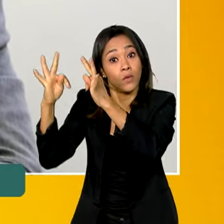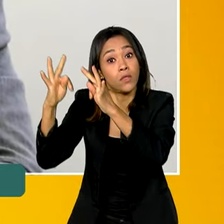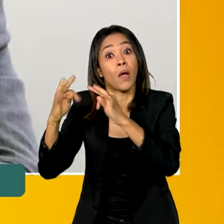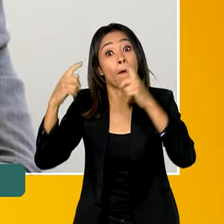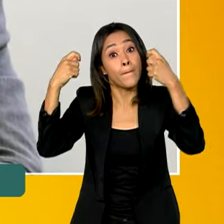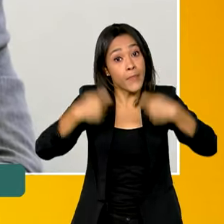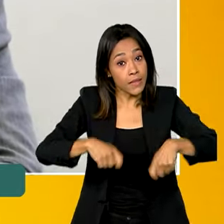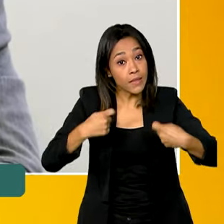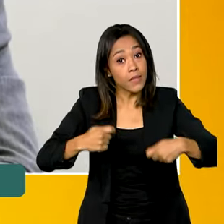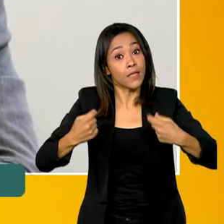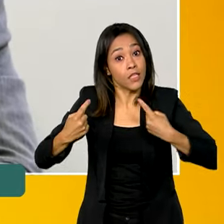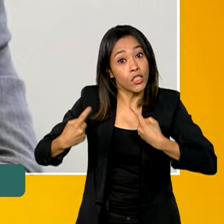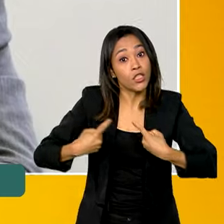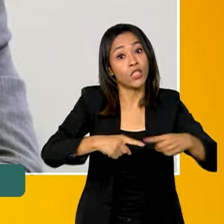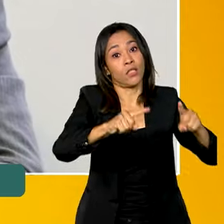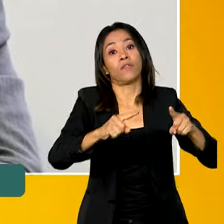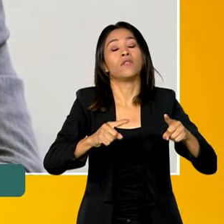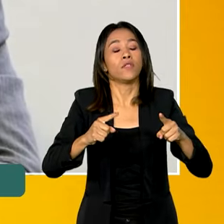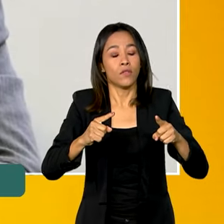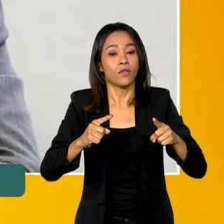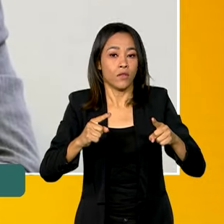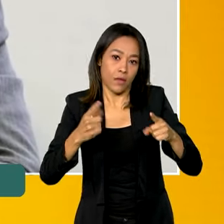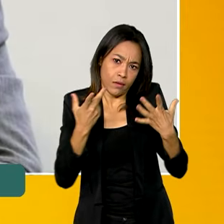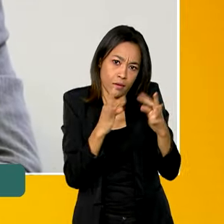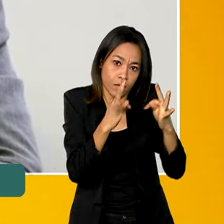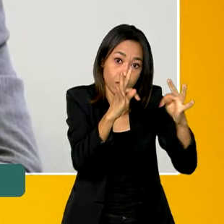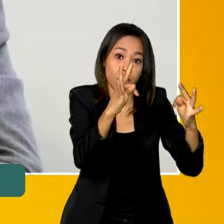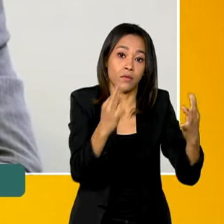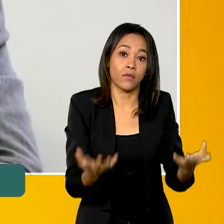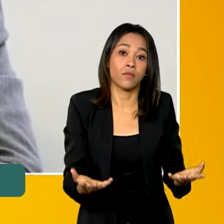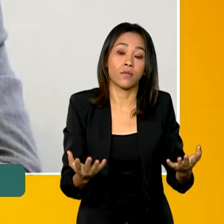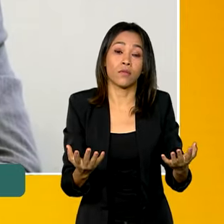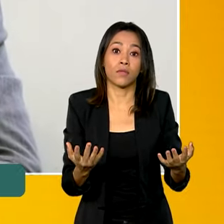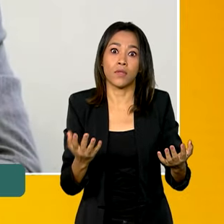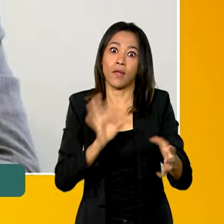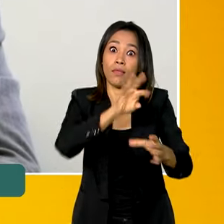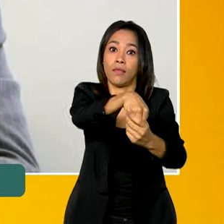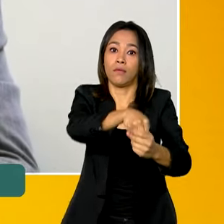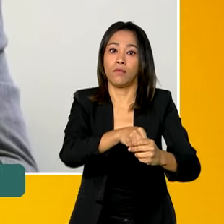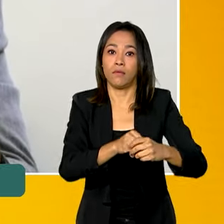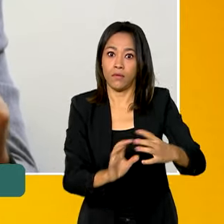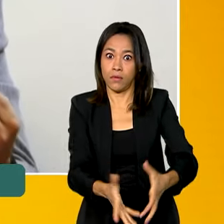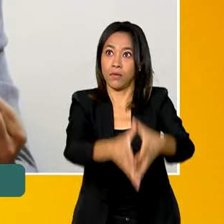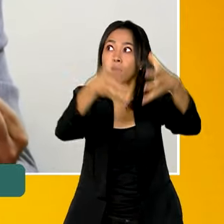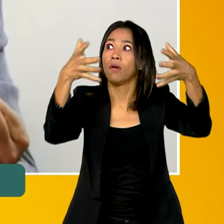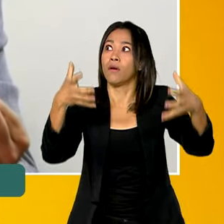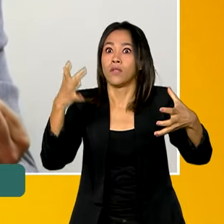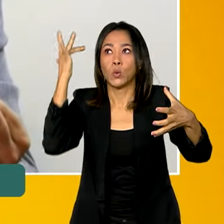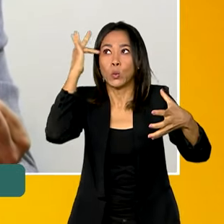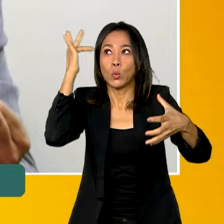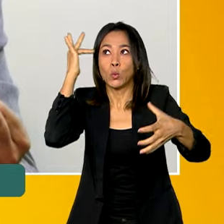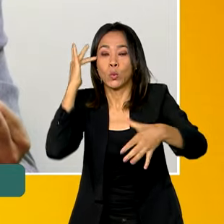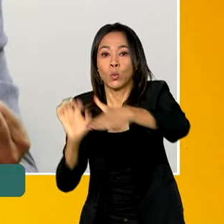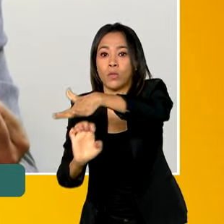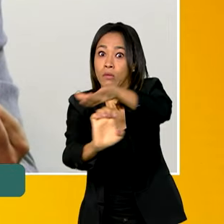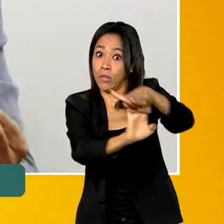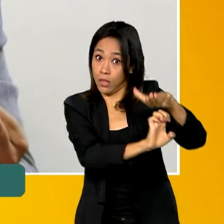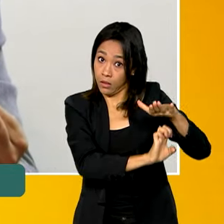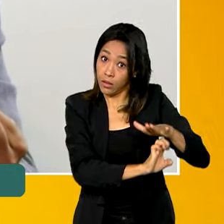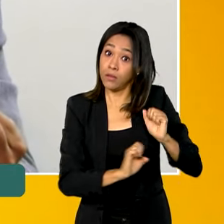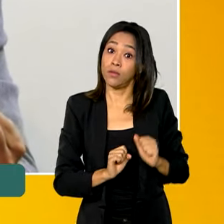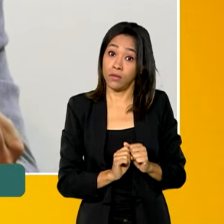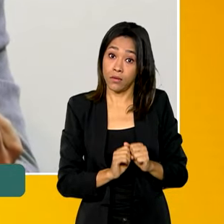eh tecnológicos que estão geralmente né nas grandes empresas e a gente eh